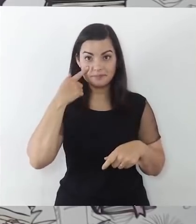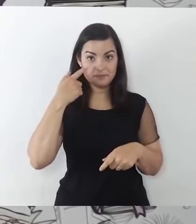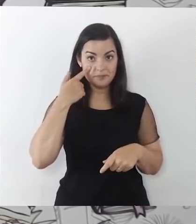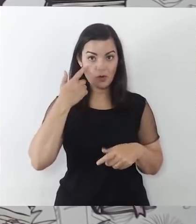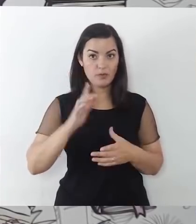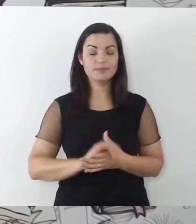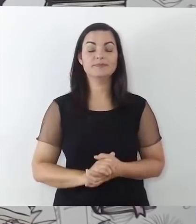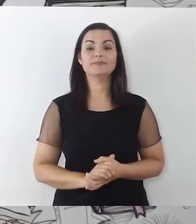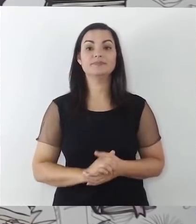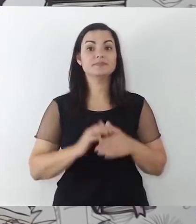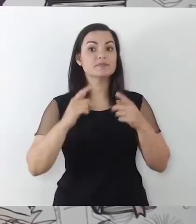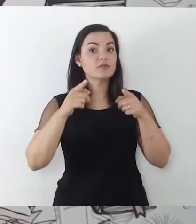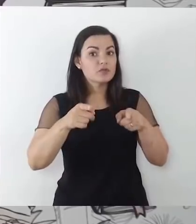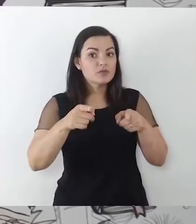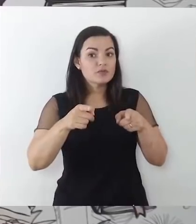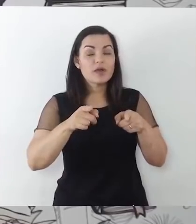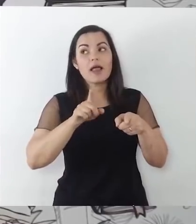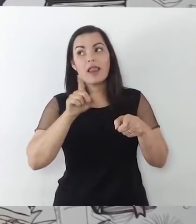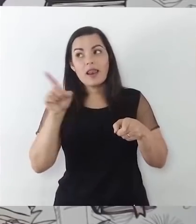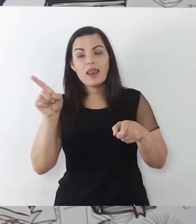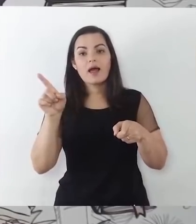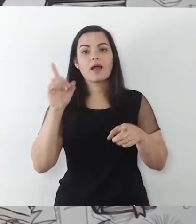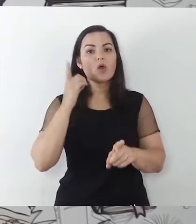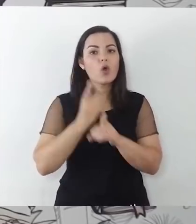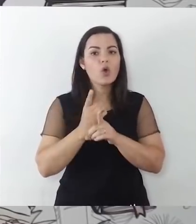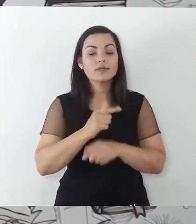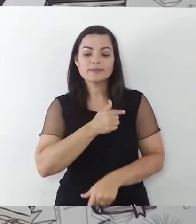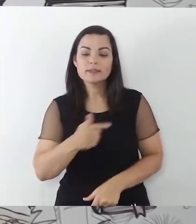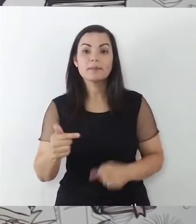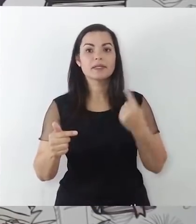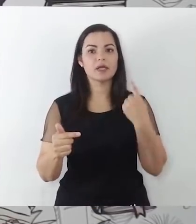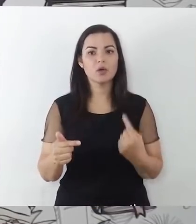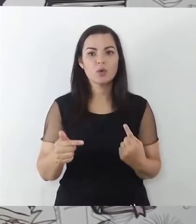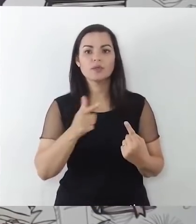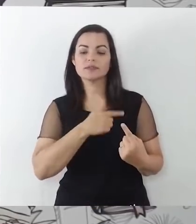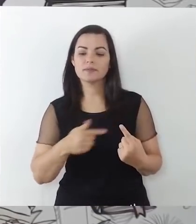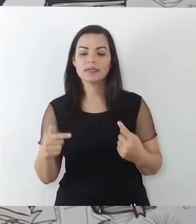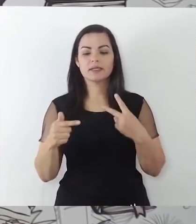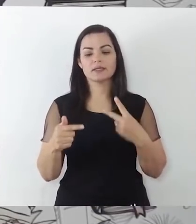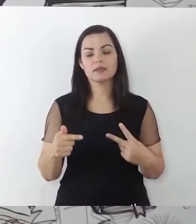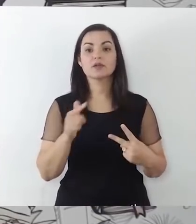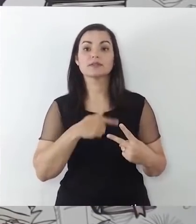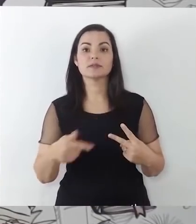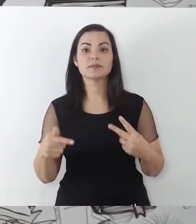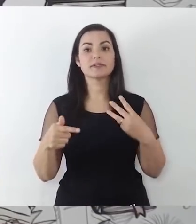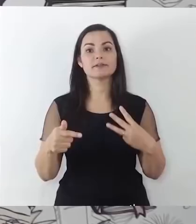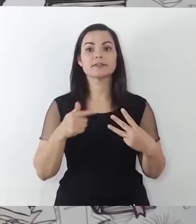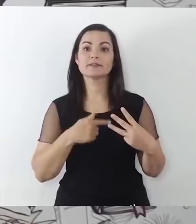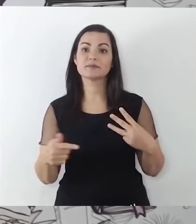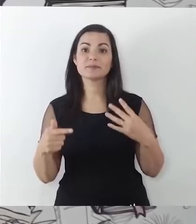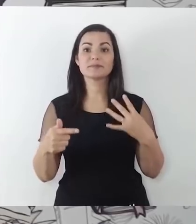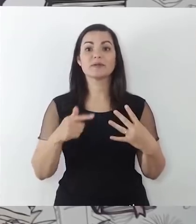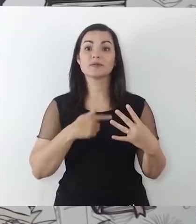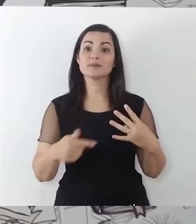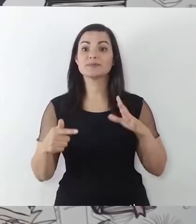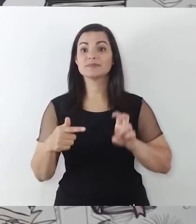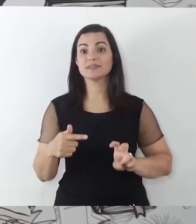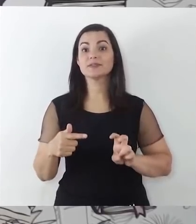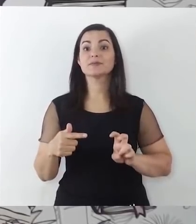vai colocar aqui e vai saber que não é e vai tentar em outros lugares, até que ela termine de